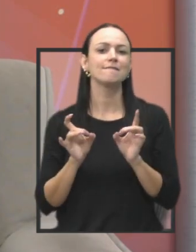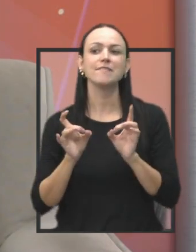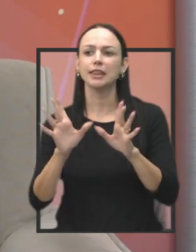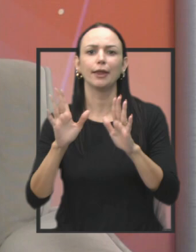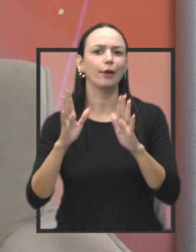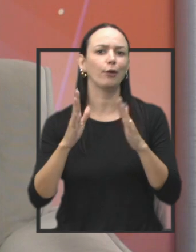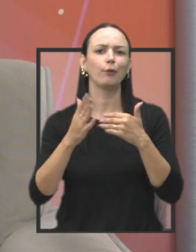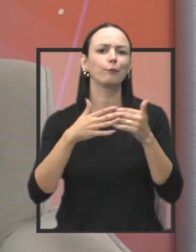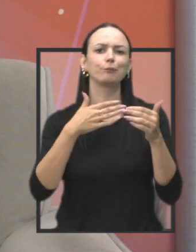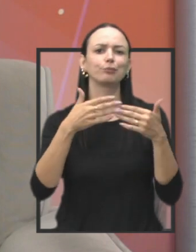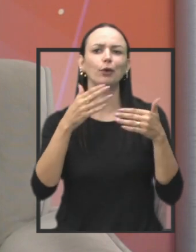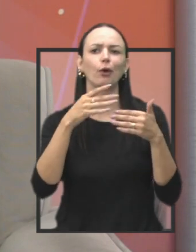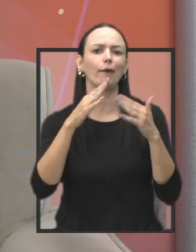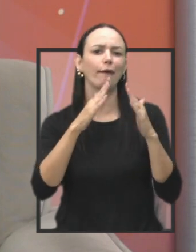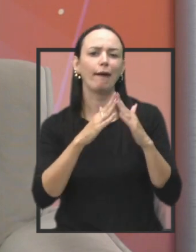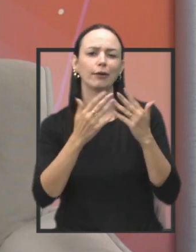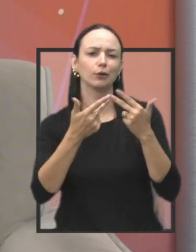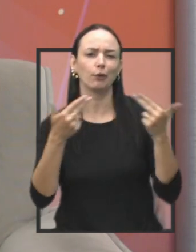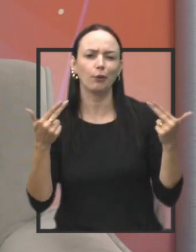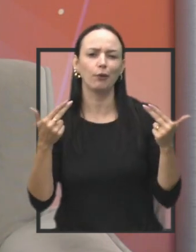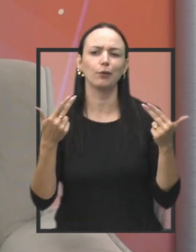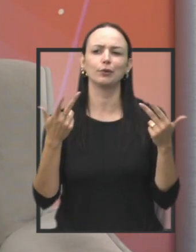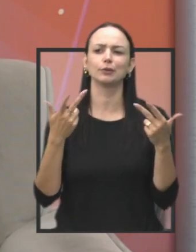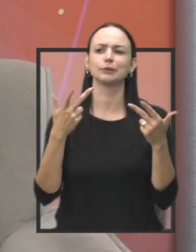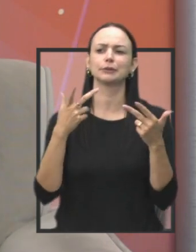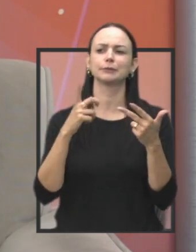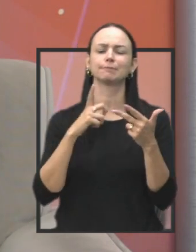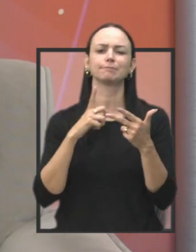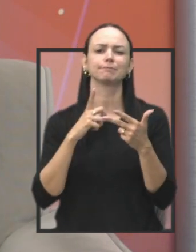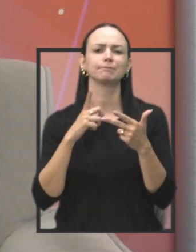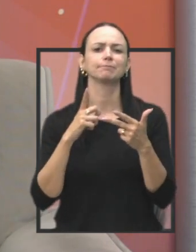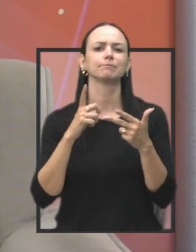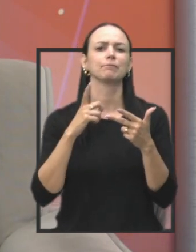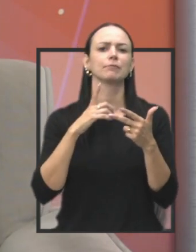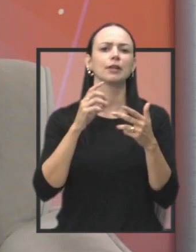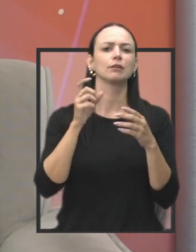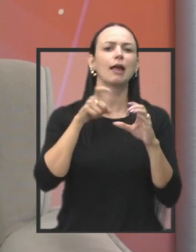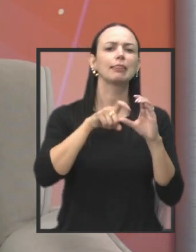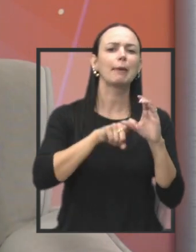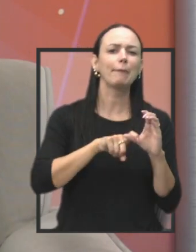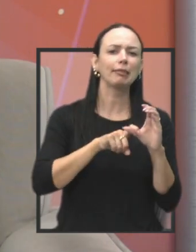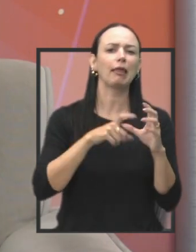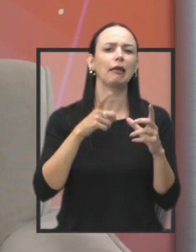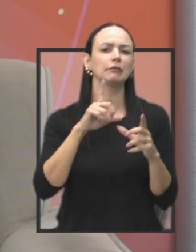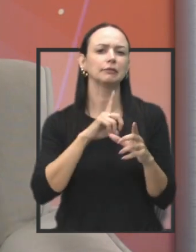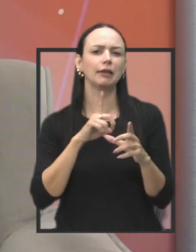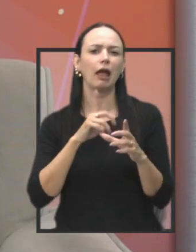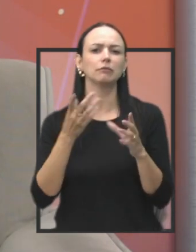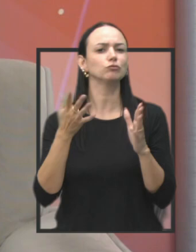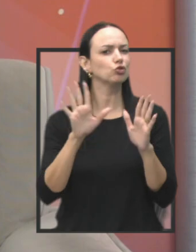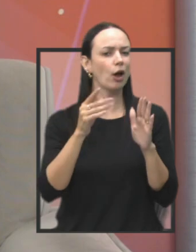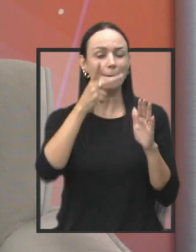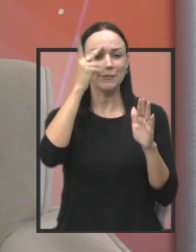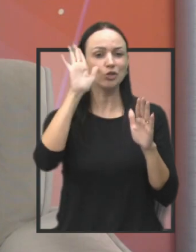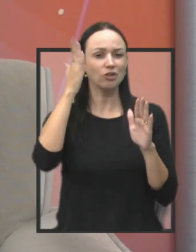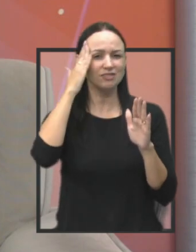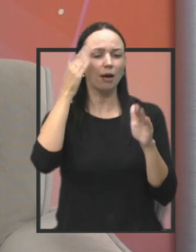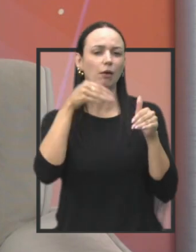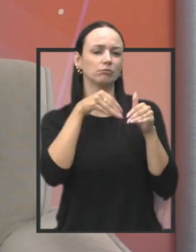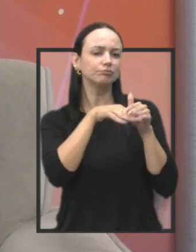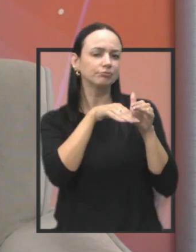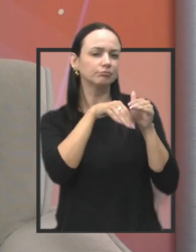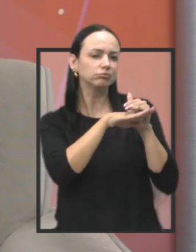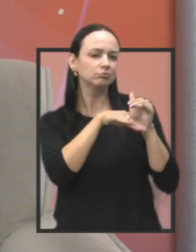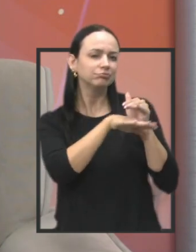bem, de repente a instrução dos dependentes, essas coisas. Então, a pessoa já vai guardando. Então, o imposto de renda